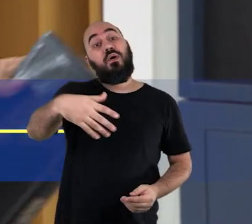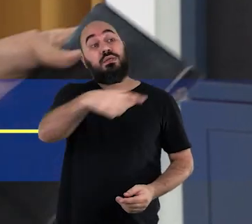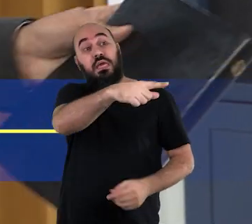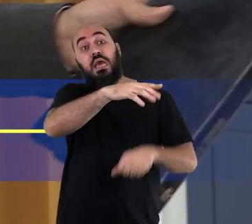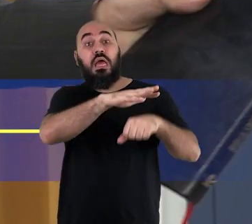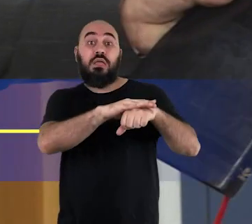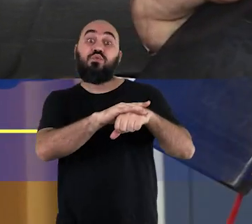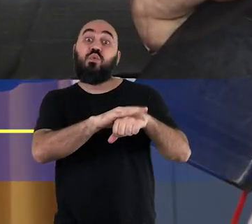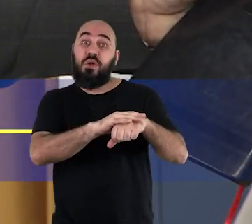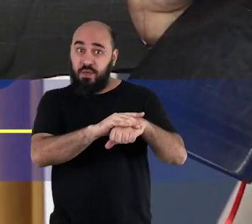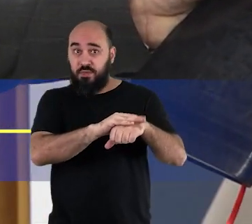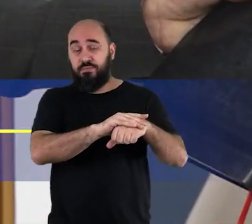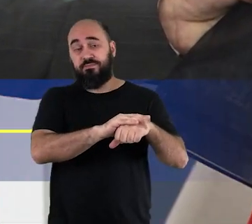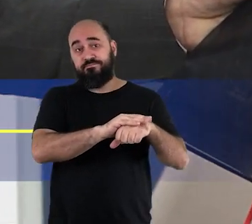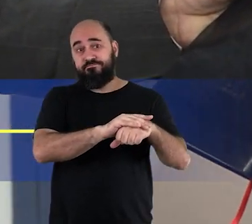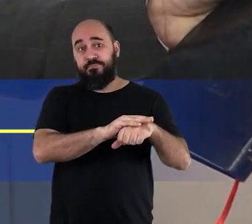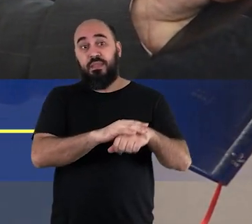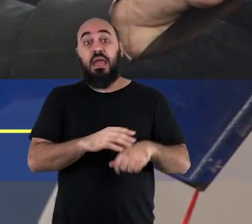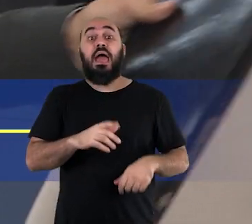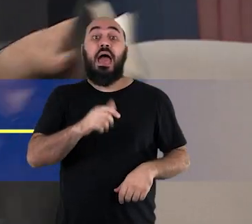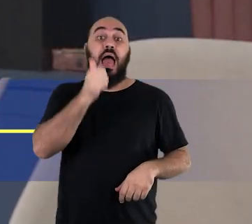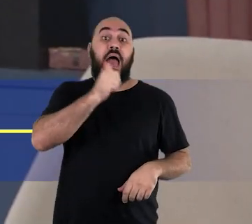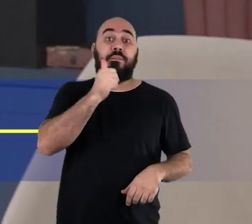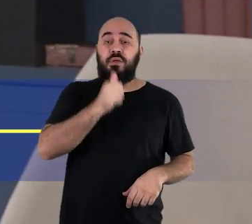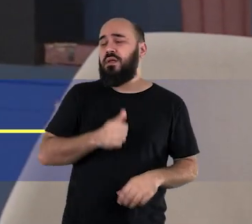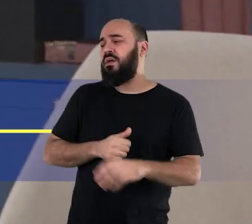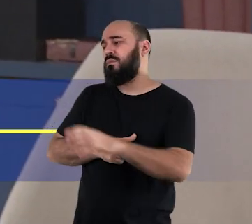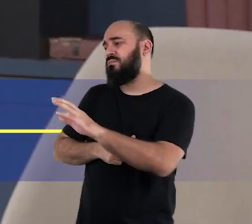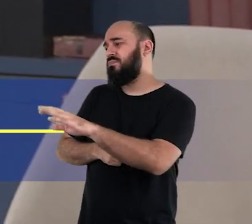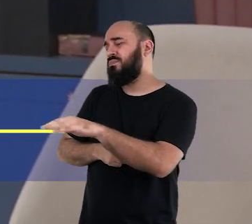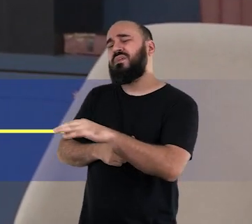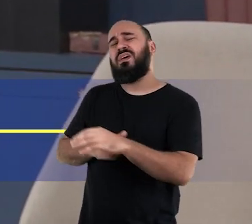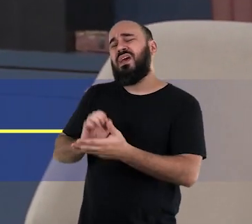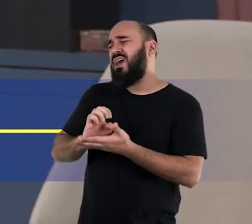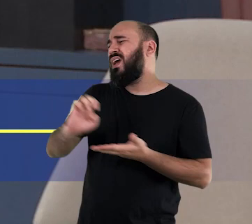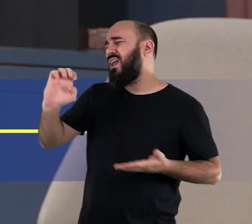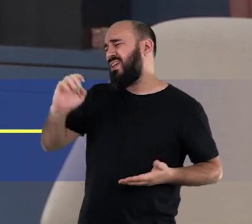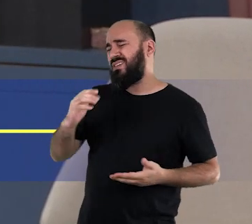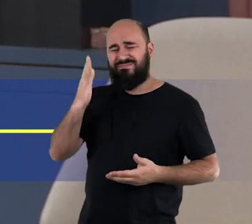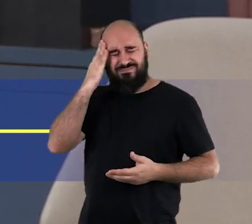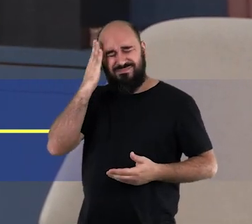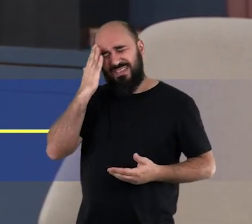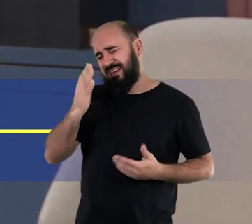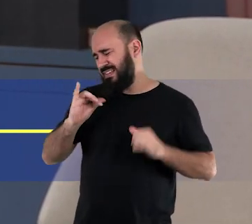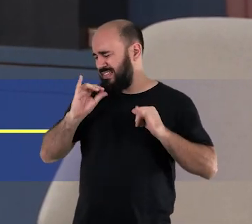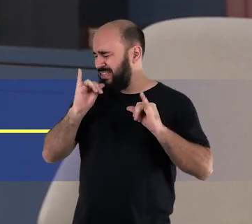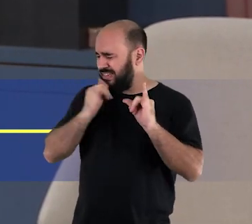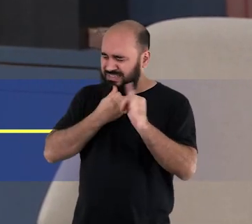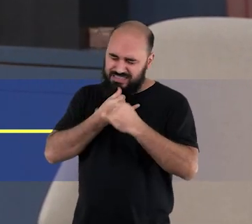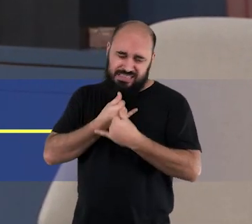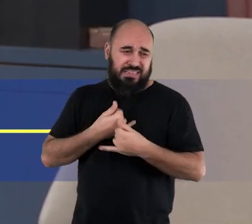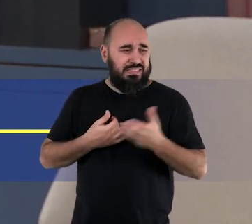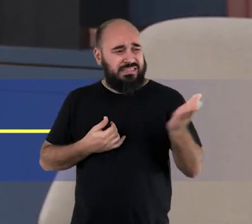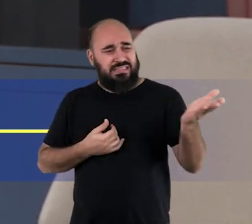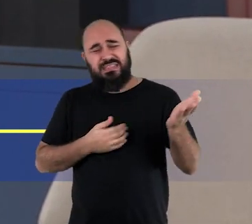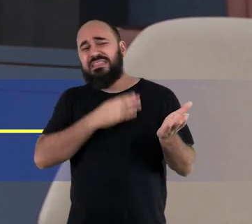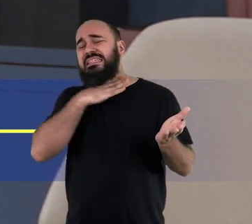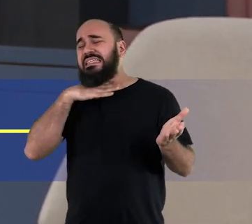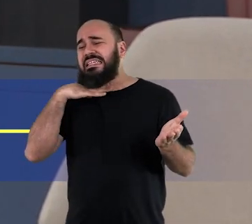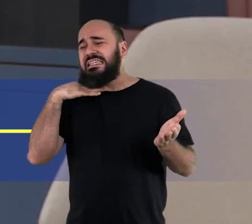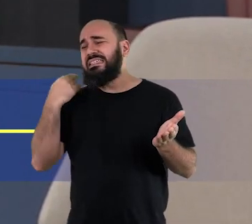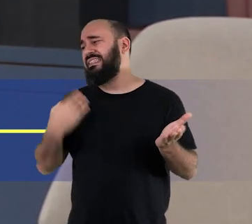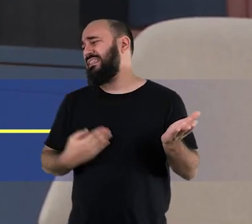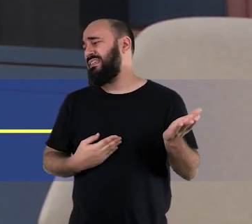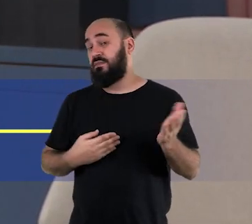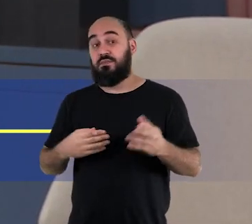ela se aproximou do profeta Elias e disse assim: perdi a alegria da minha vida. Então Elias pegou o garoto,